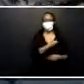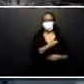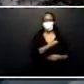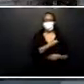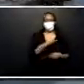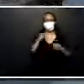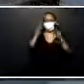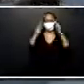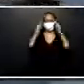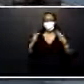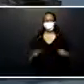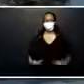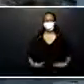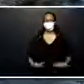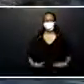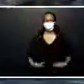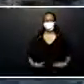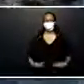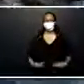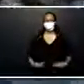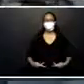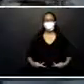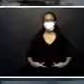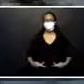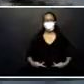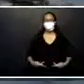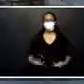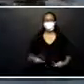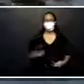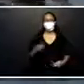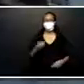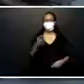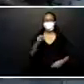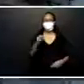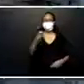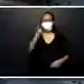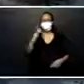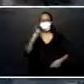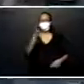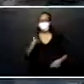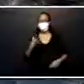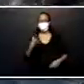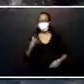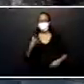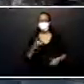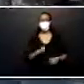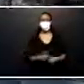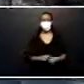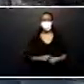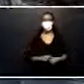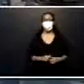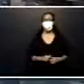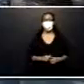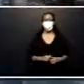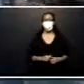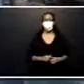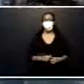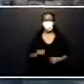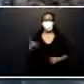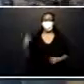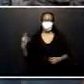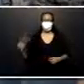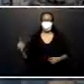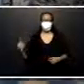ora, olha a ambiguidade, ora para o lado bom, positivo, né, benéfico. Um se dedica, aí